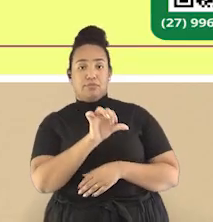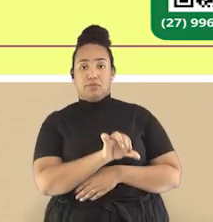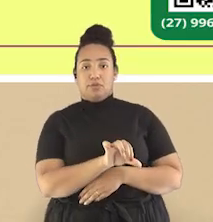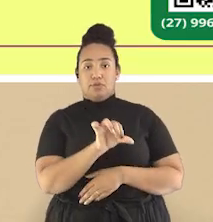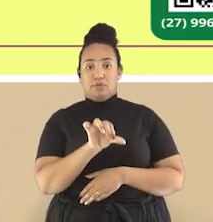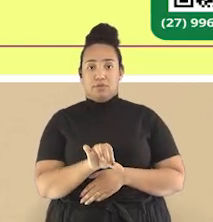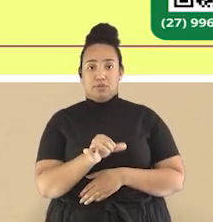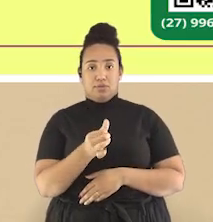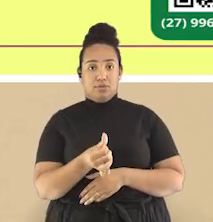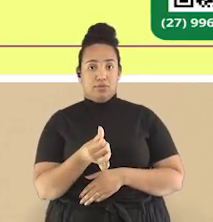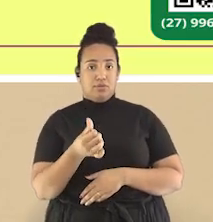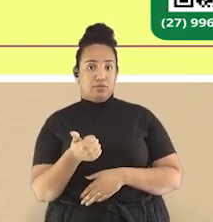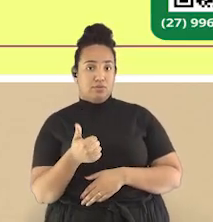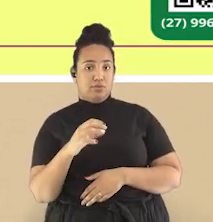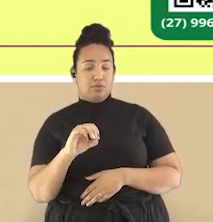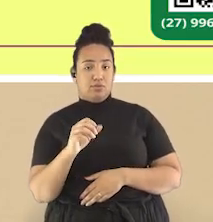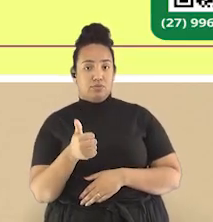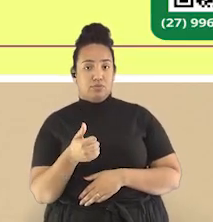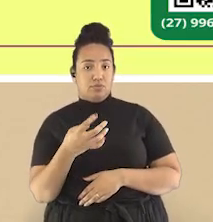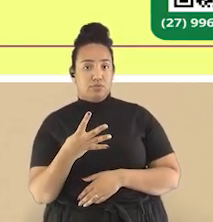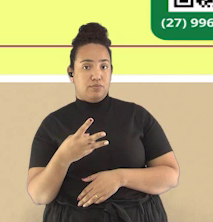tela,